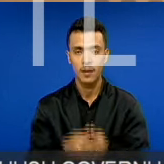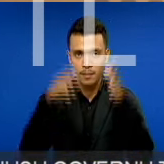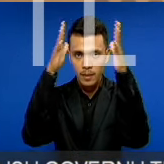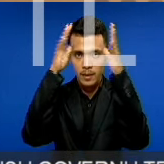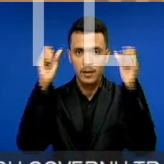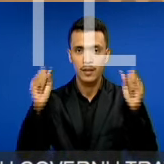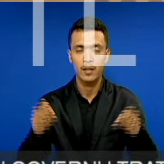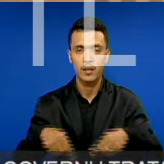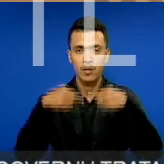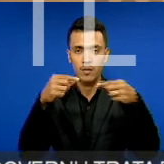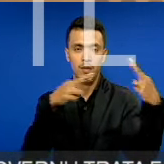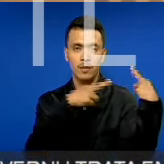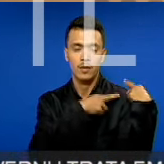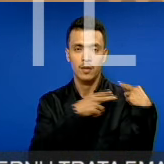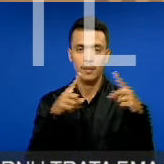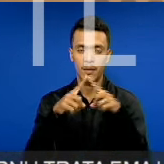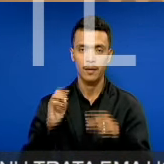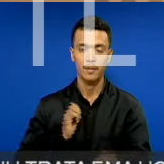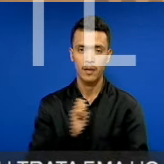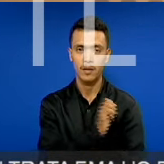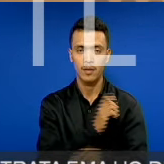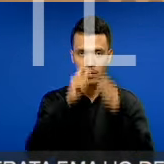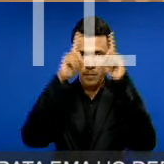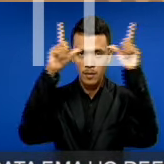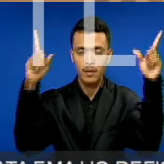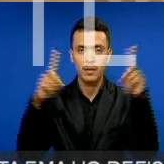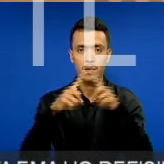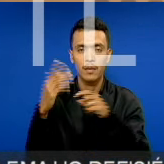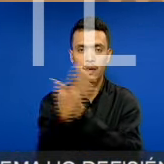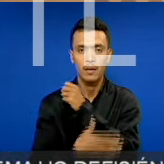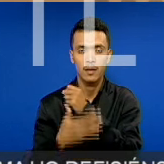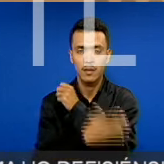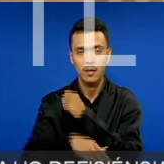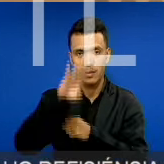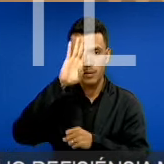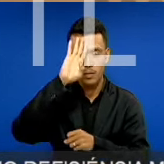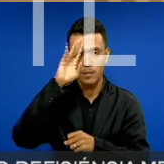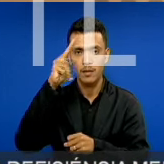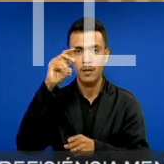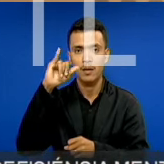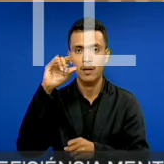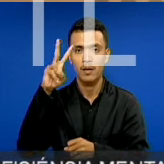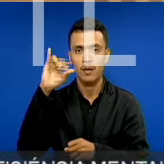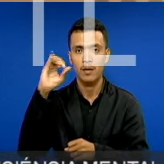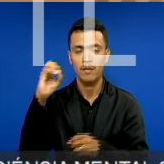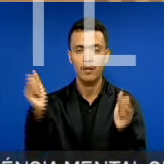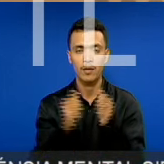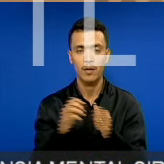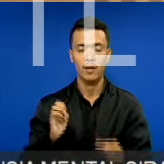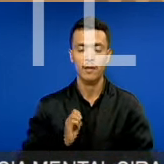Presidenta República foi posse ba embaixador Timor-Leste ba Cuba, Nívio Magalhães, no embaixadora Timor-Leste ba